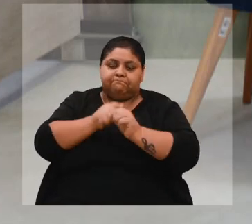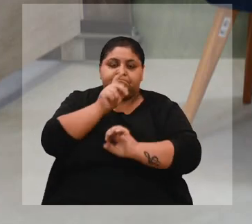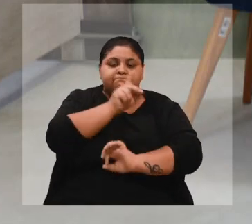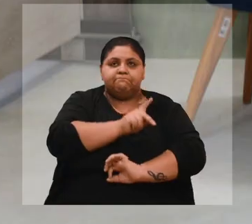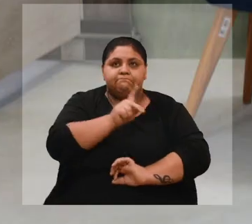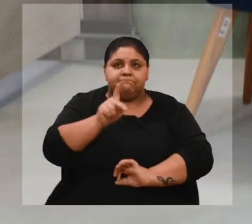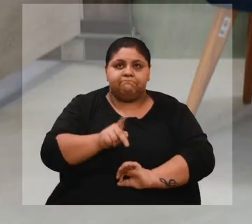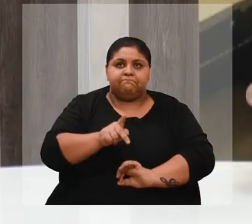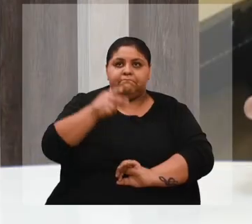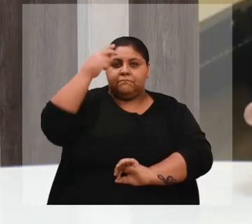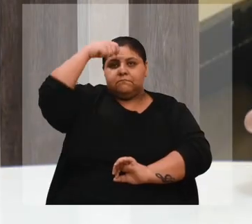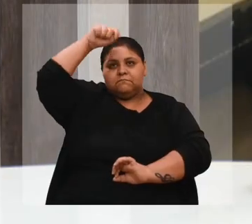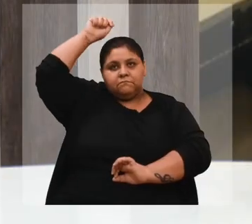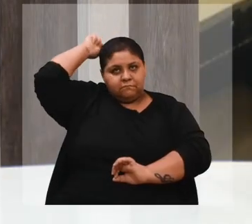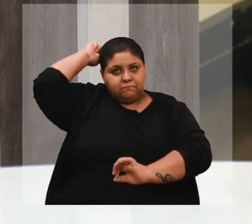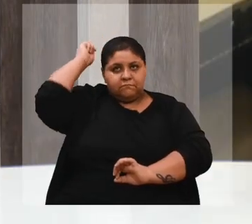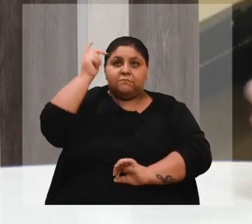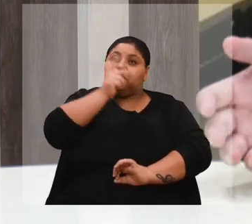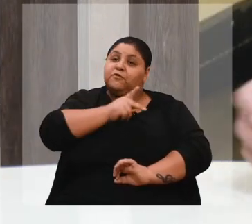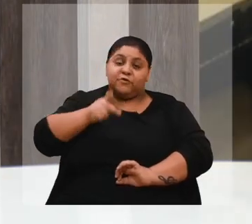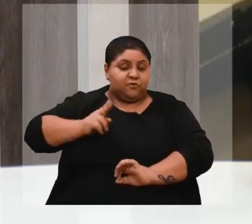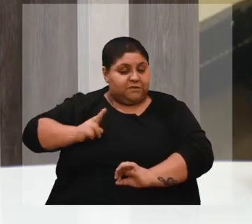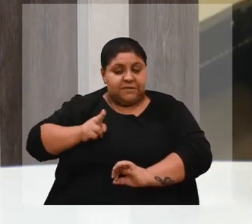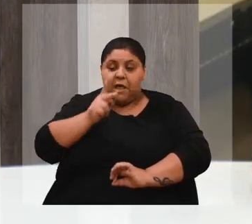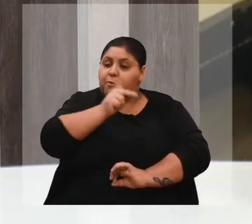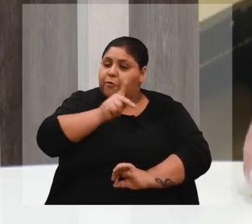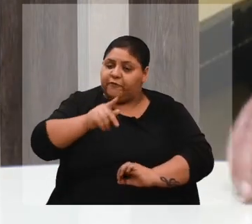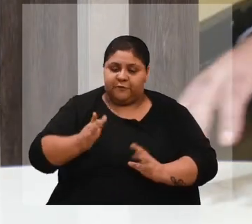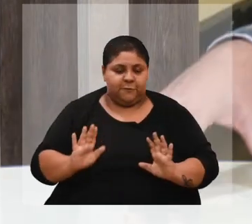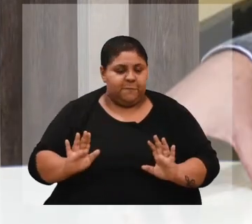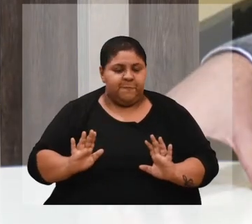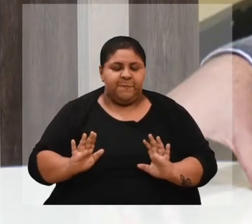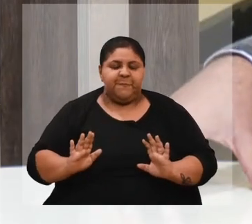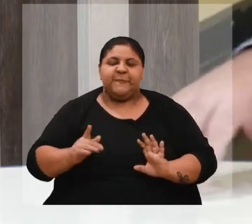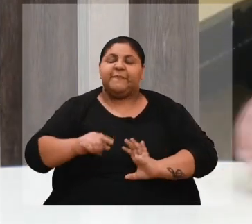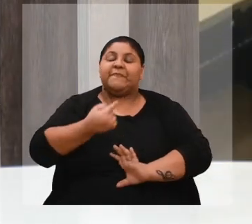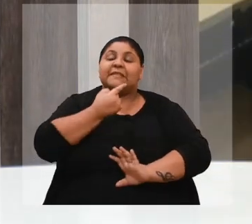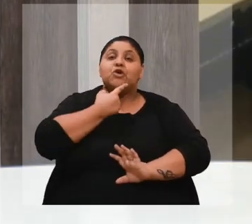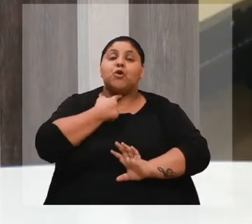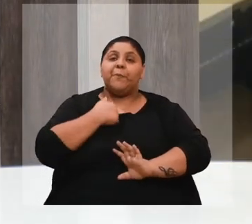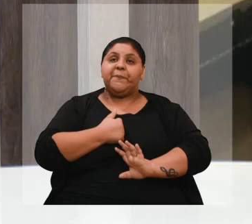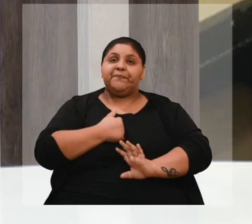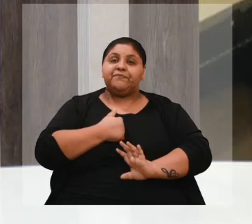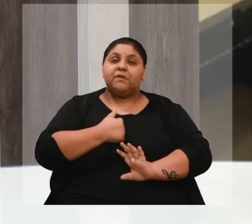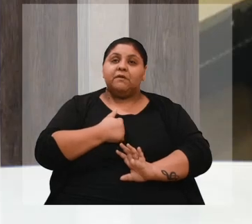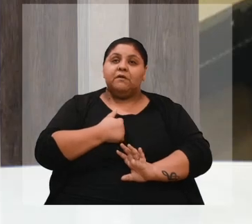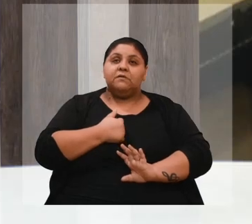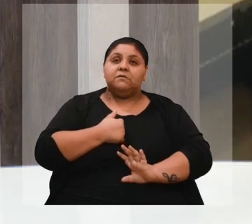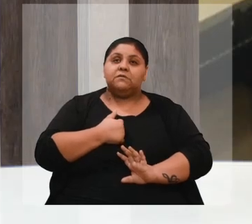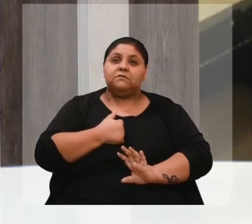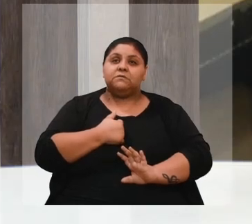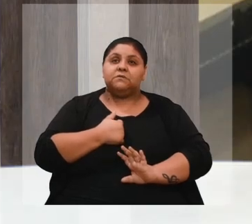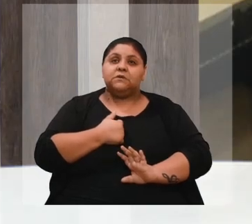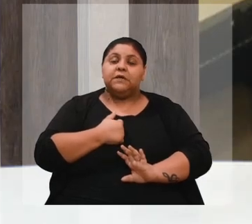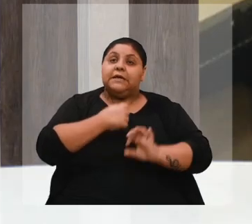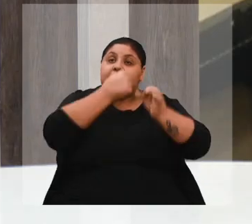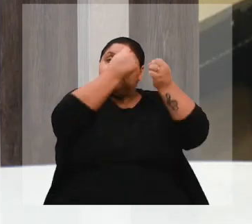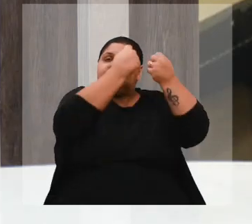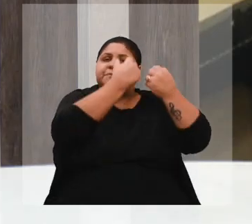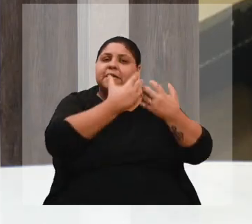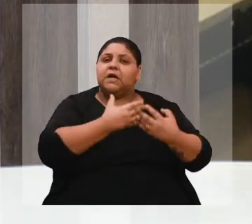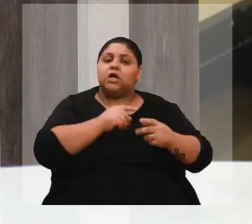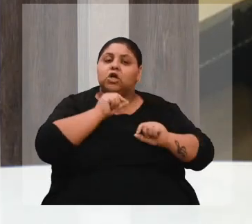formação, foi professor universitário, quer dizer, professor, uma vez professor, sempre professor. E eu gostaria que o senhor,